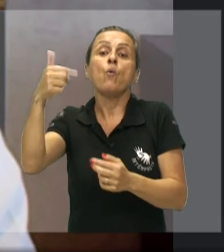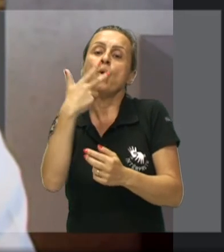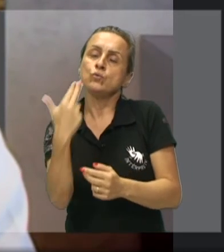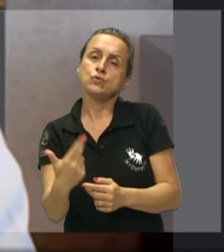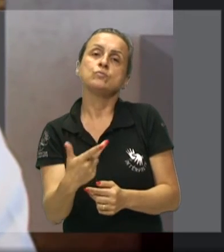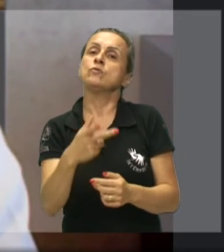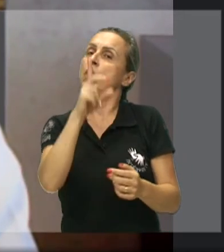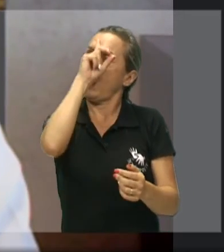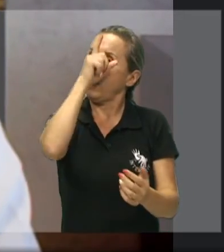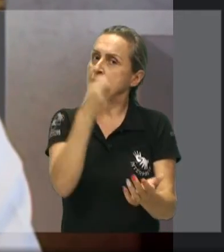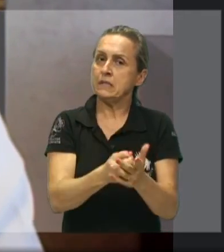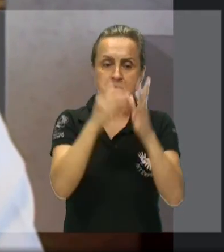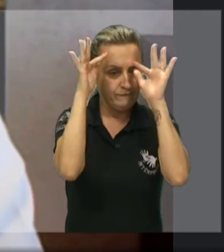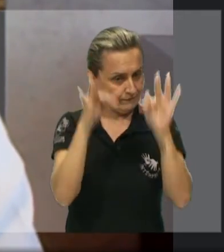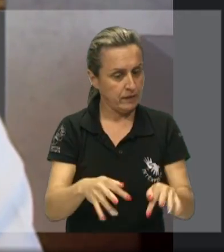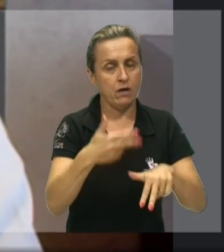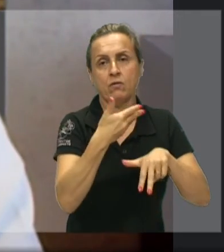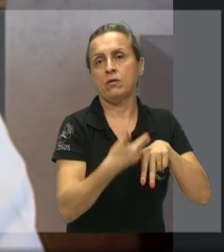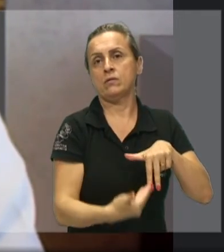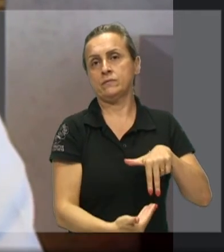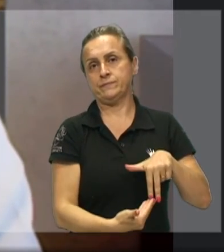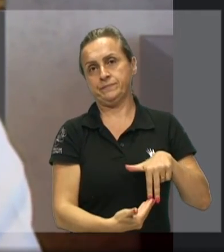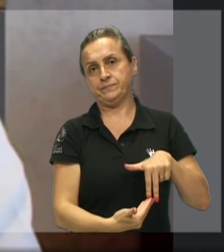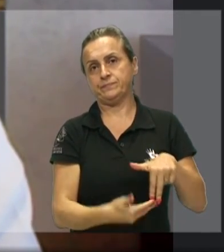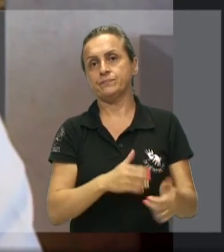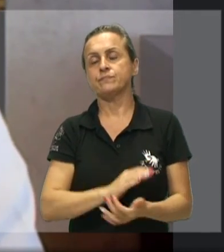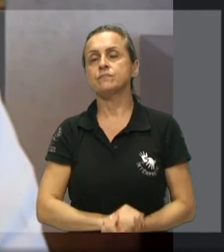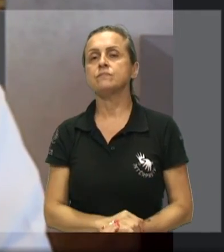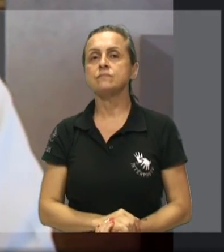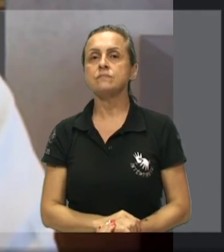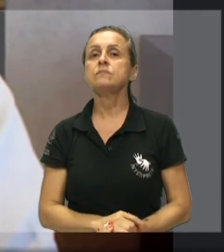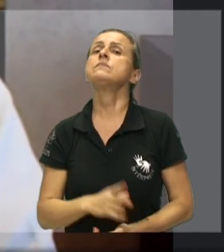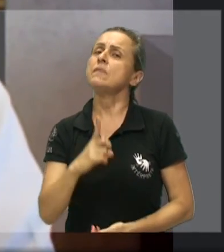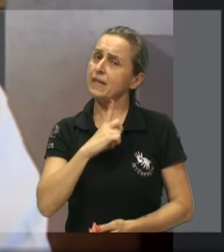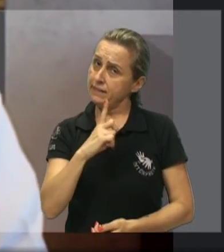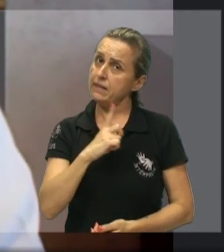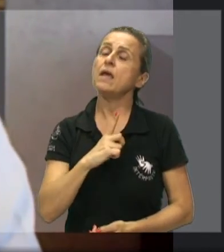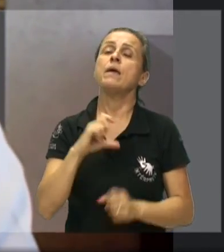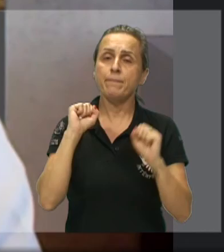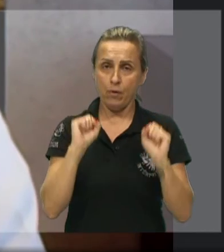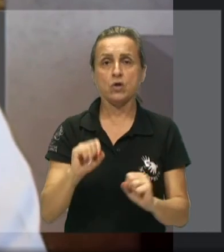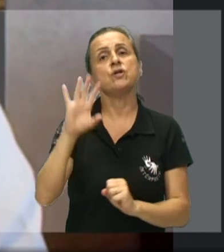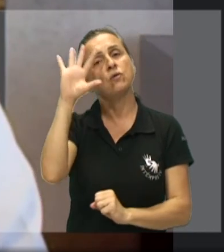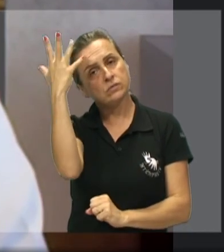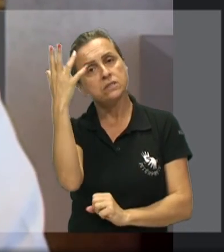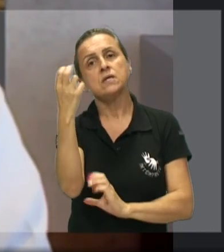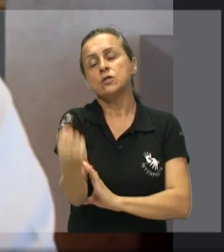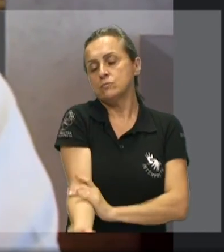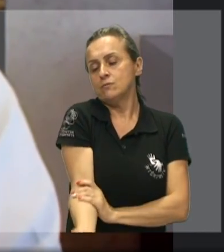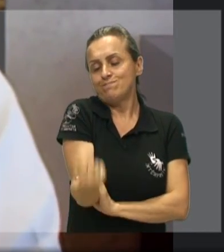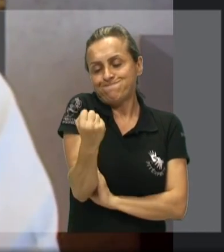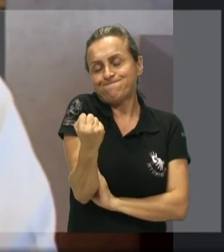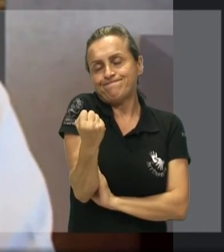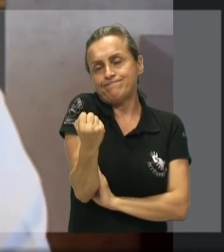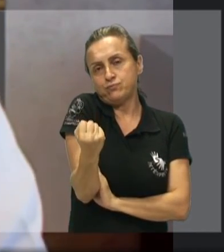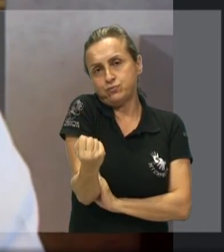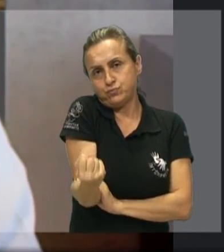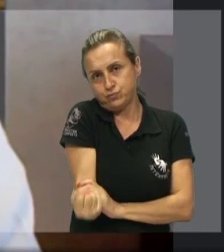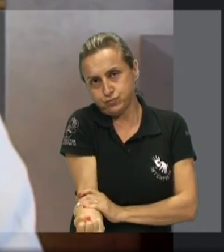assim vão entender. Então, de fato existe, a disfunção erétil existe, ela tem um percentual